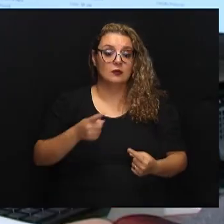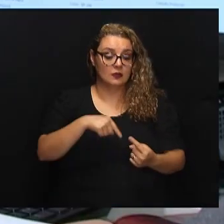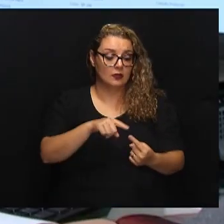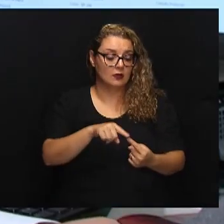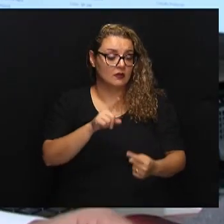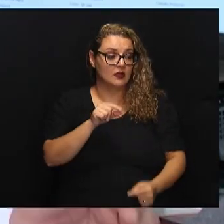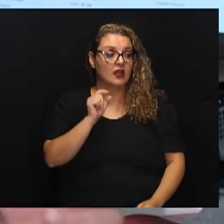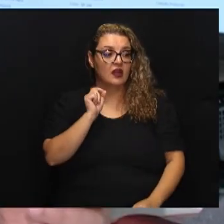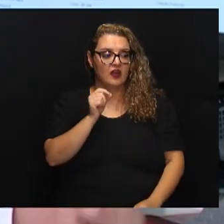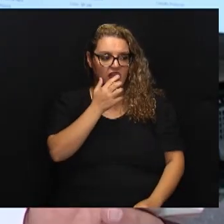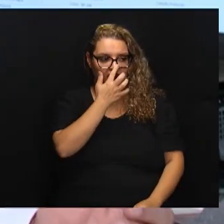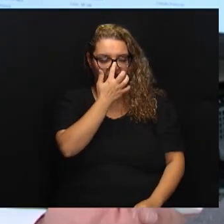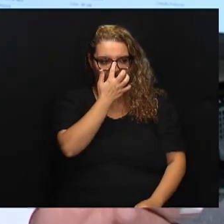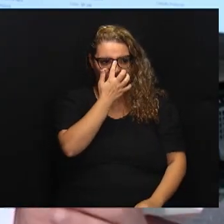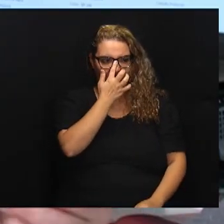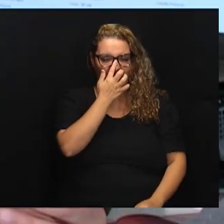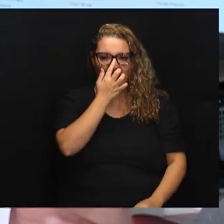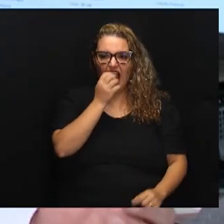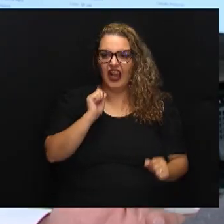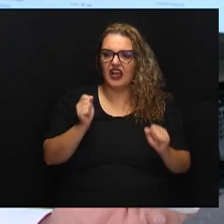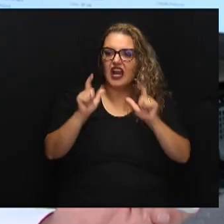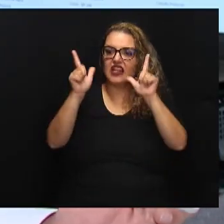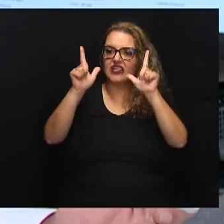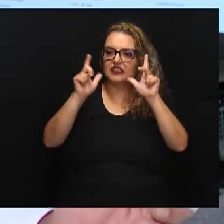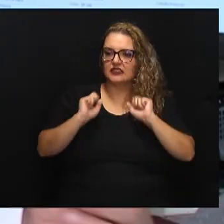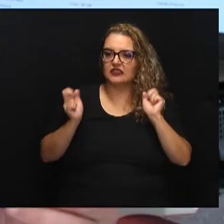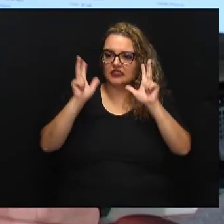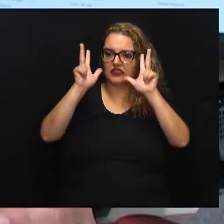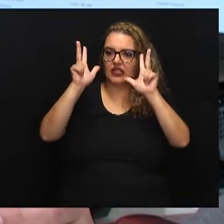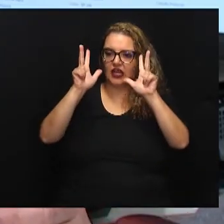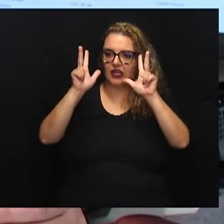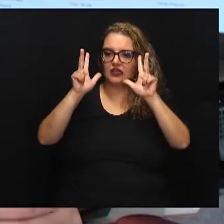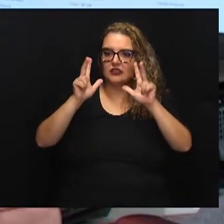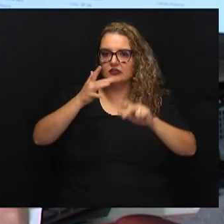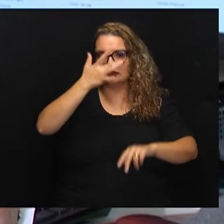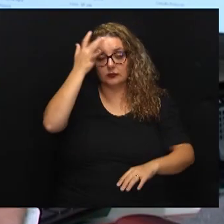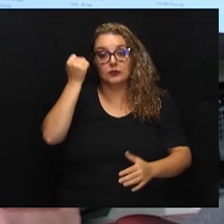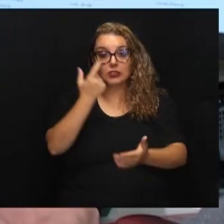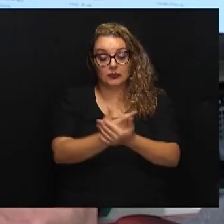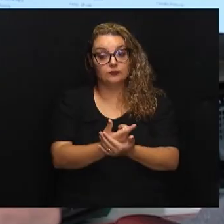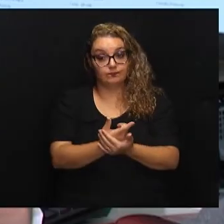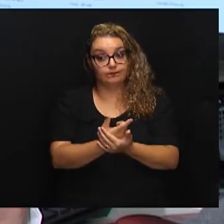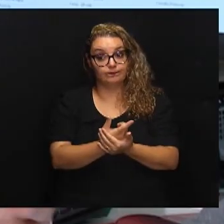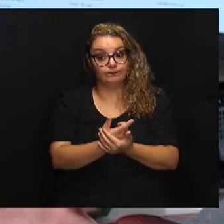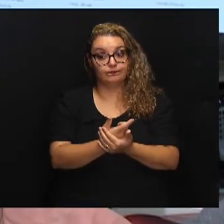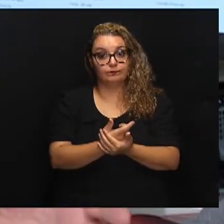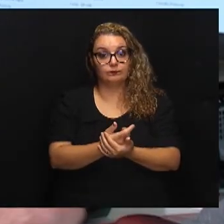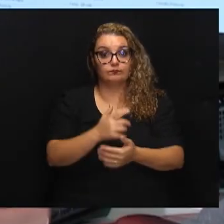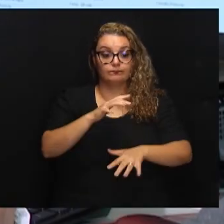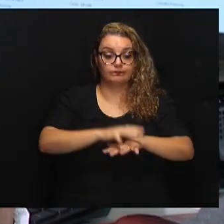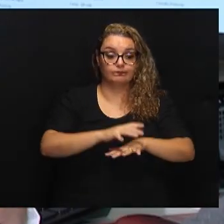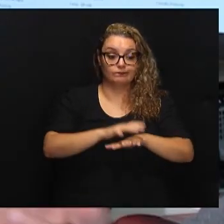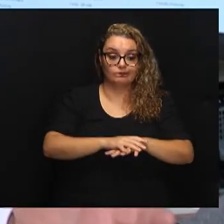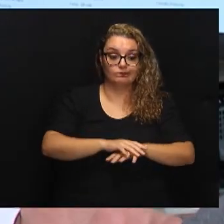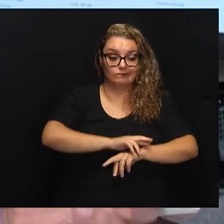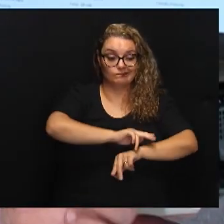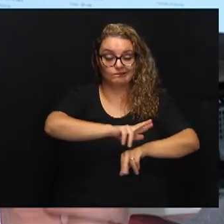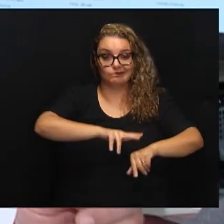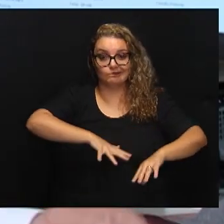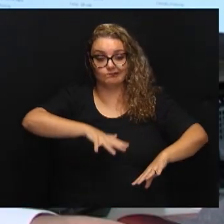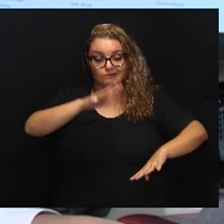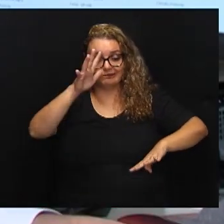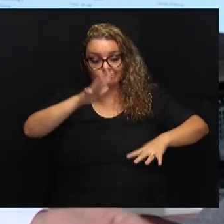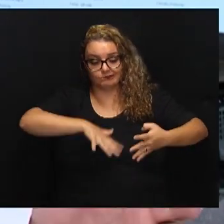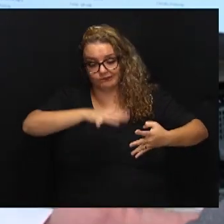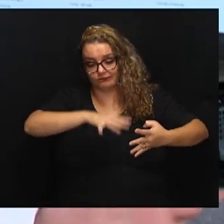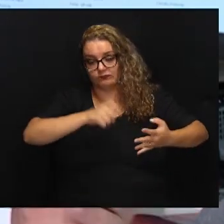objetivo é alertar o consumidor para a variação de preço. É um momento de muitas contas no início do ano, especialmente para quem